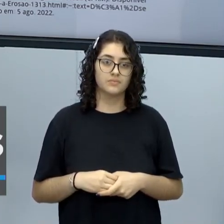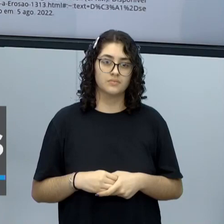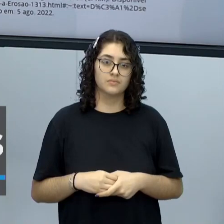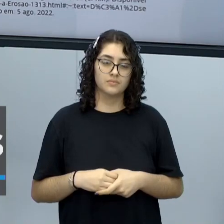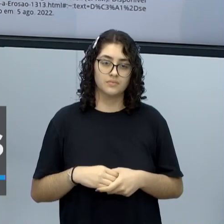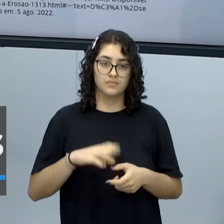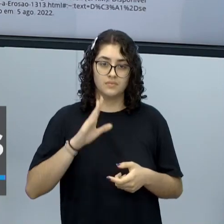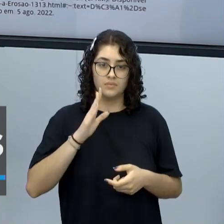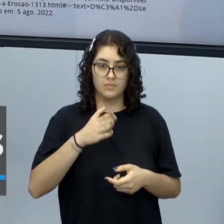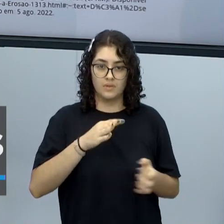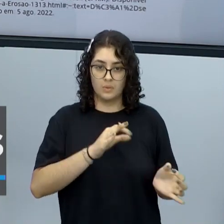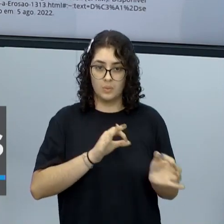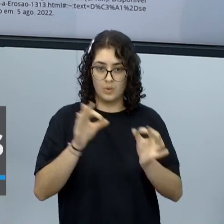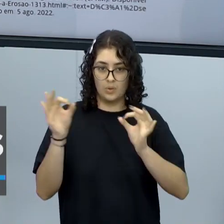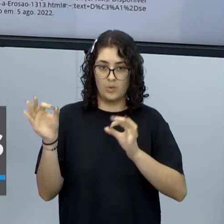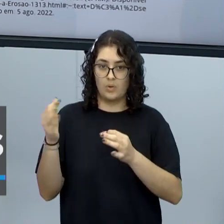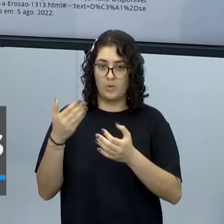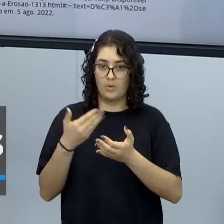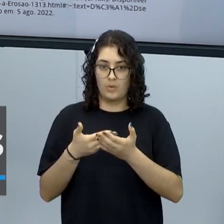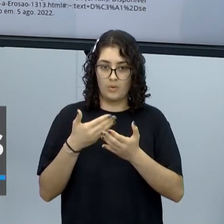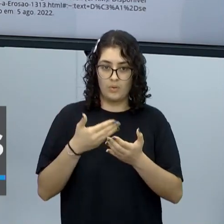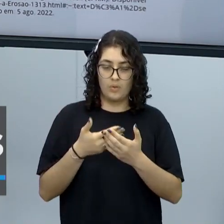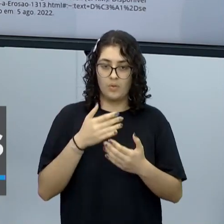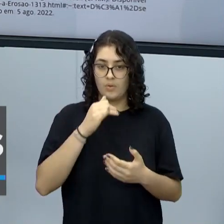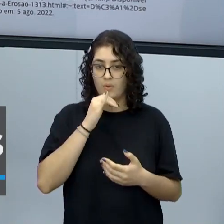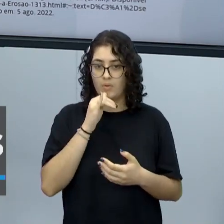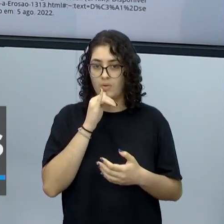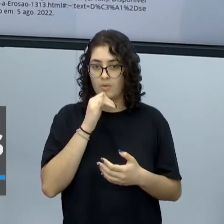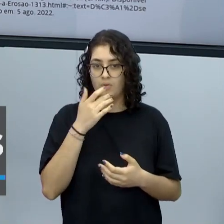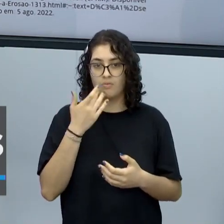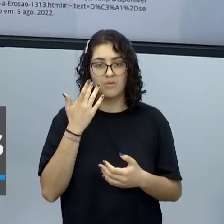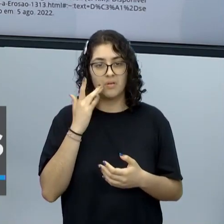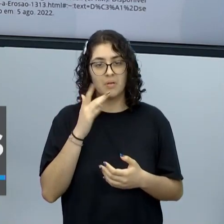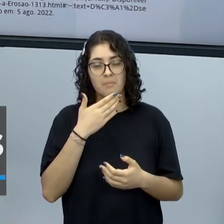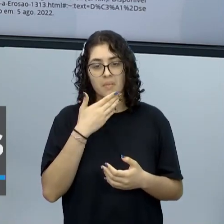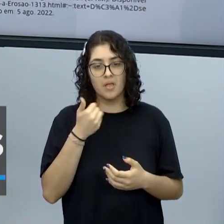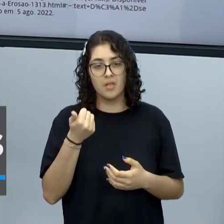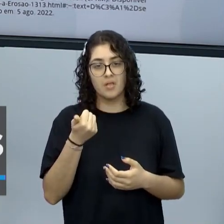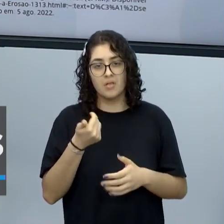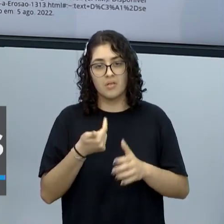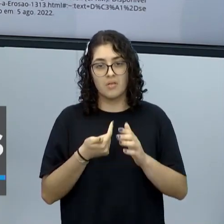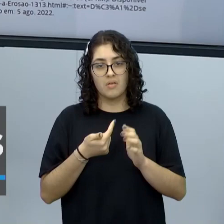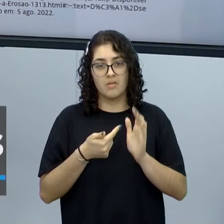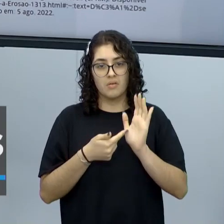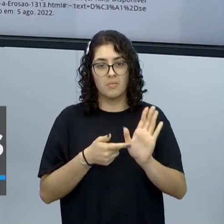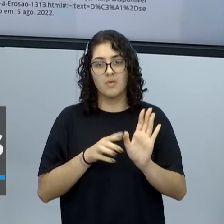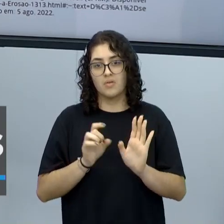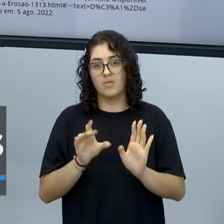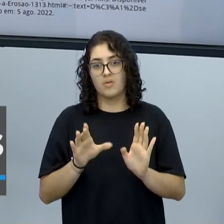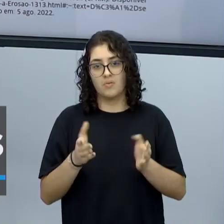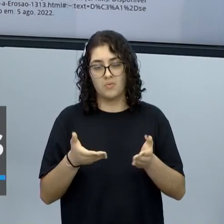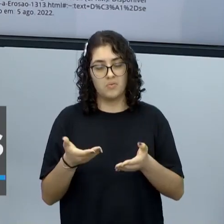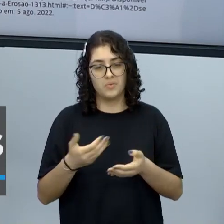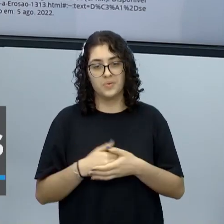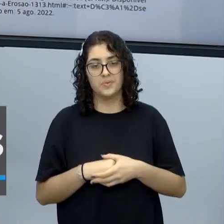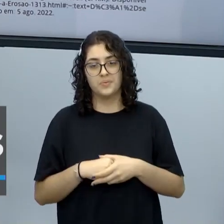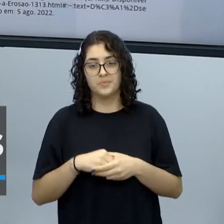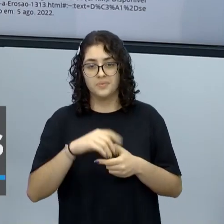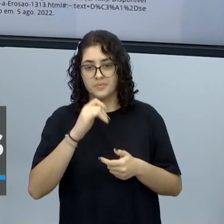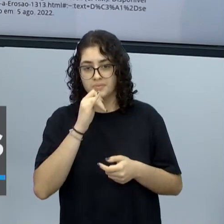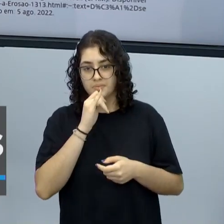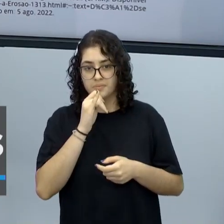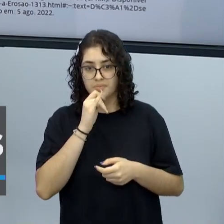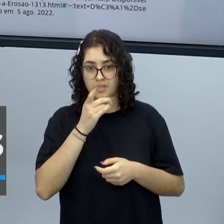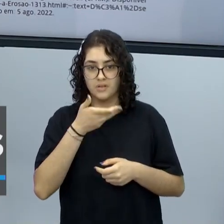tenha visto no seu cotidiano de sedimentação, não sei se é o melhor exemplo, mas vamos com esse, que é o que tem para hoje. Sabe quando você às vezes